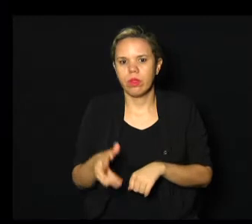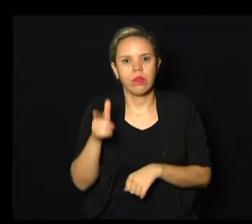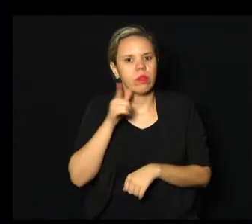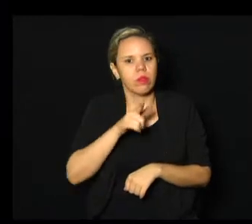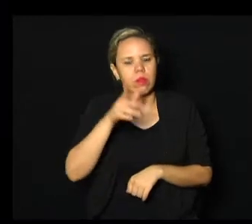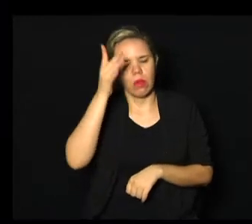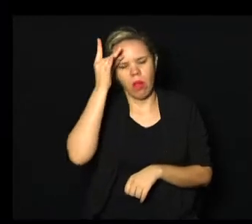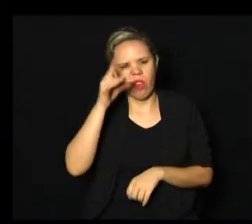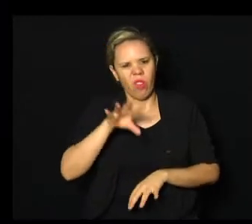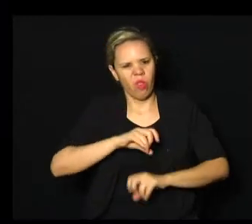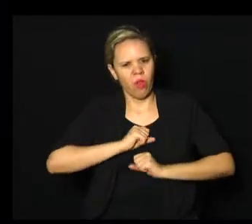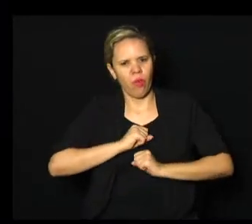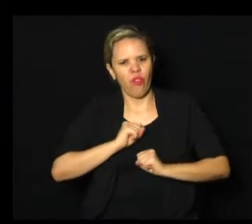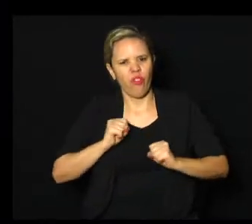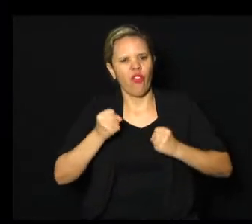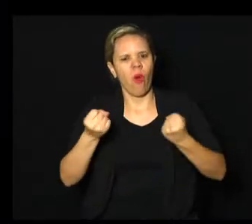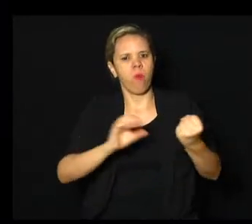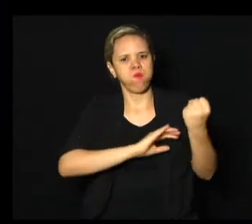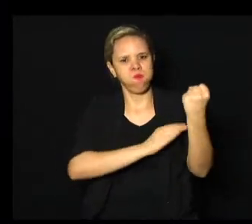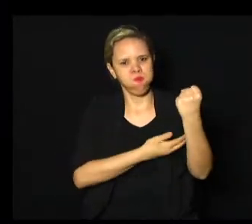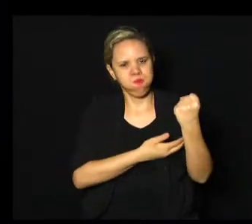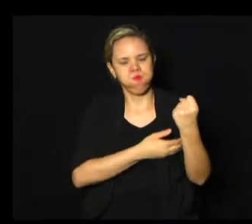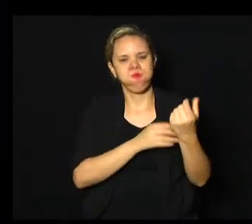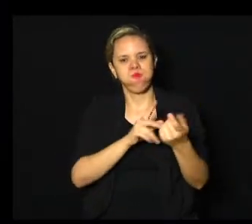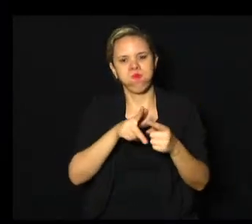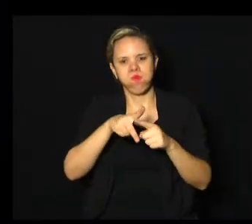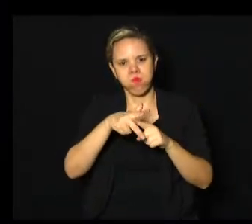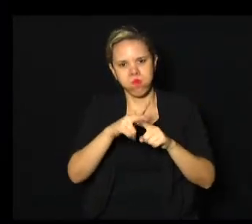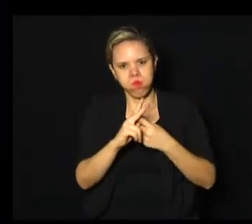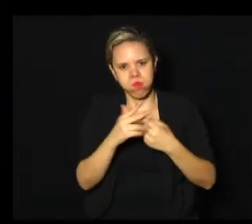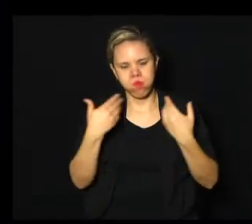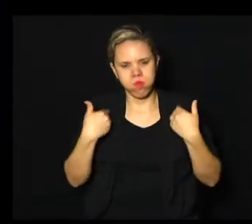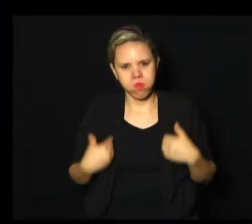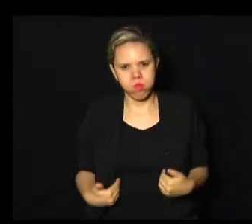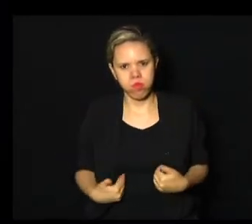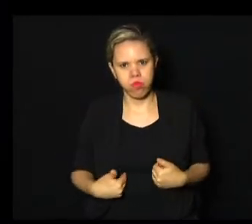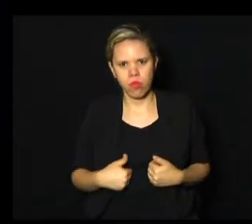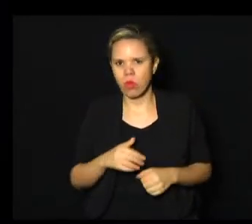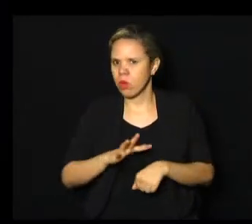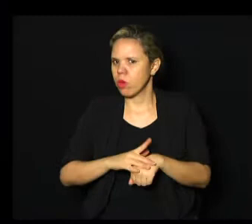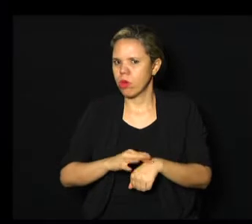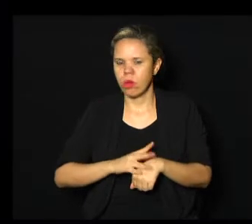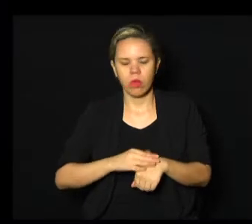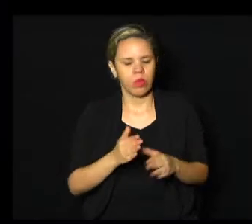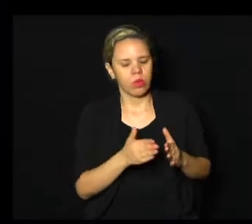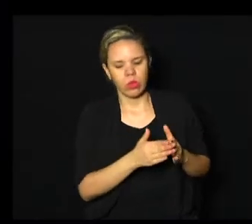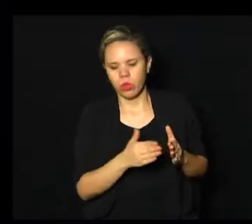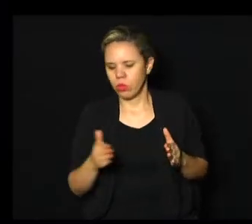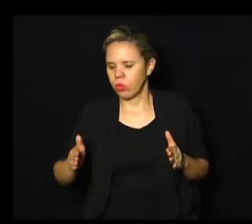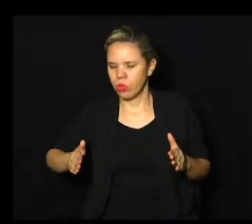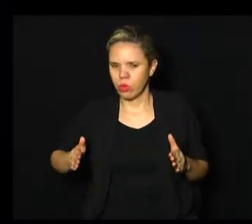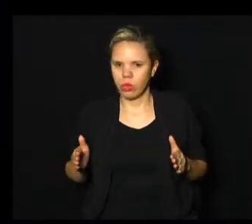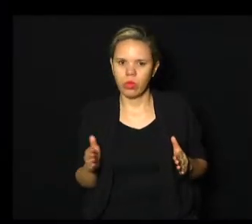essa resistência muscular, para corrigir o gesto mecânico, para ele não se machucar ao longo dessa